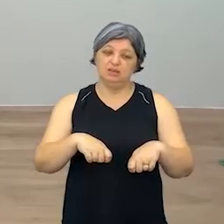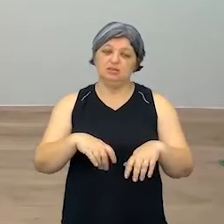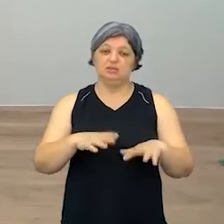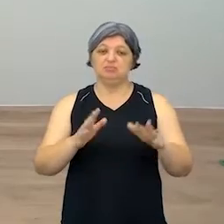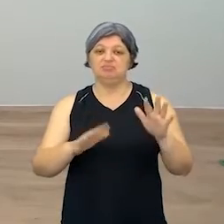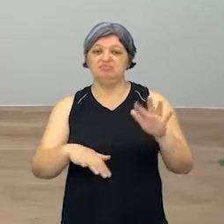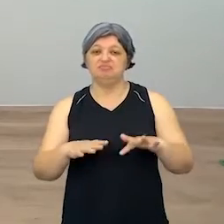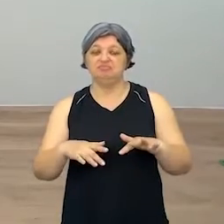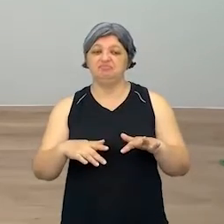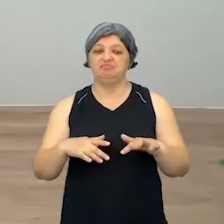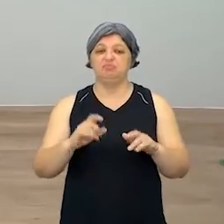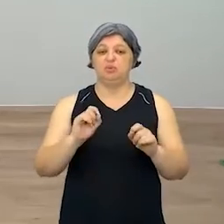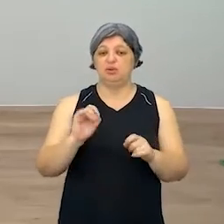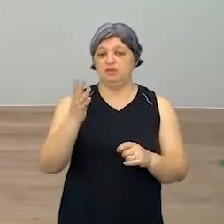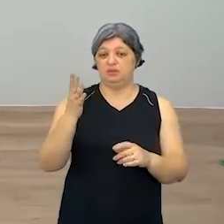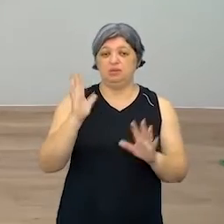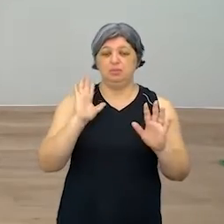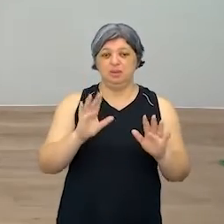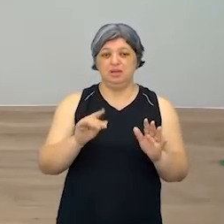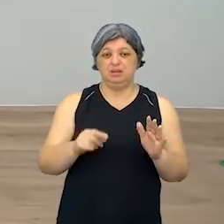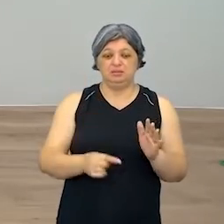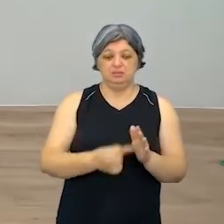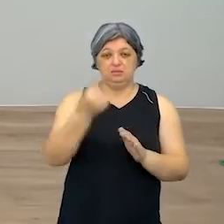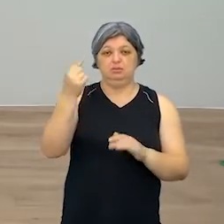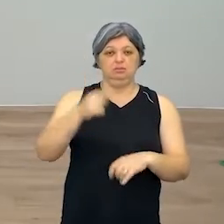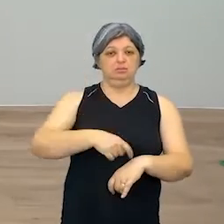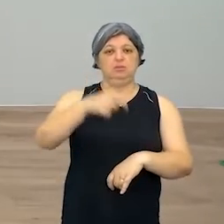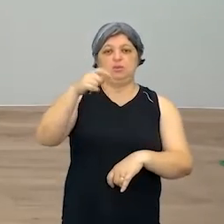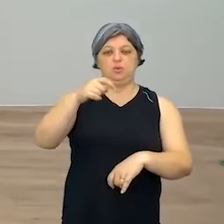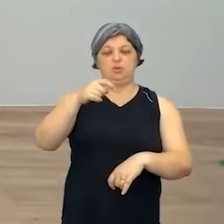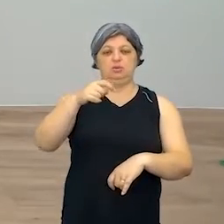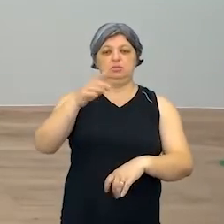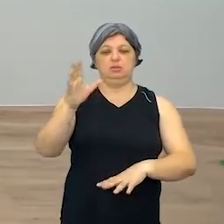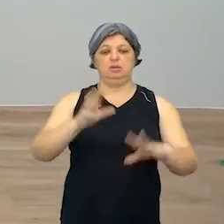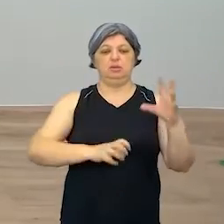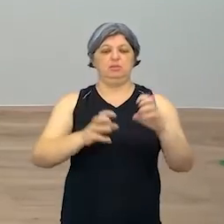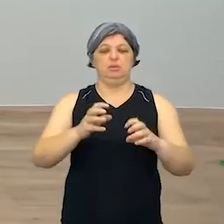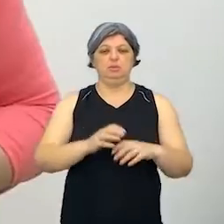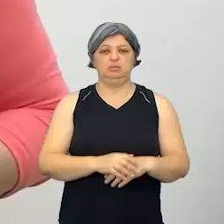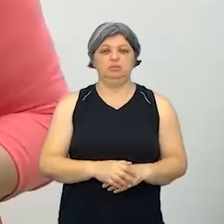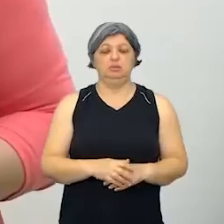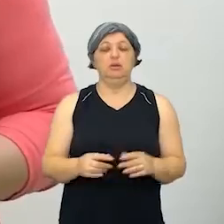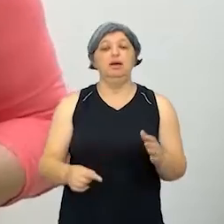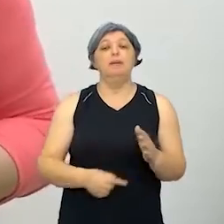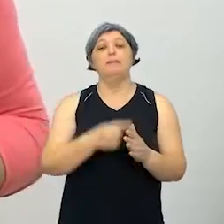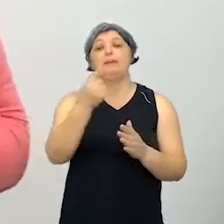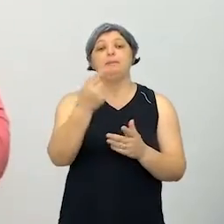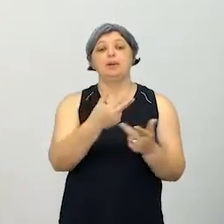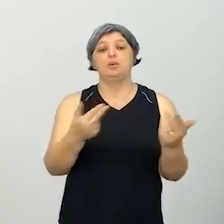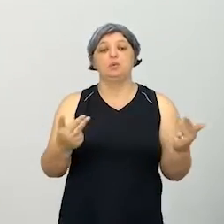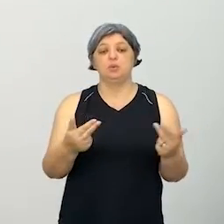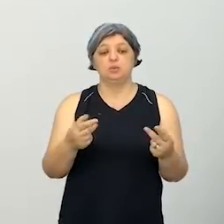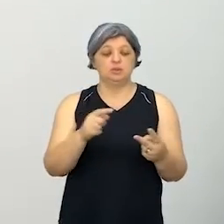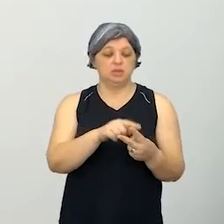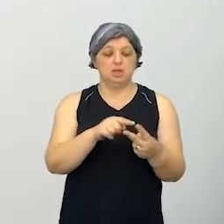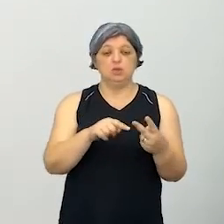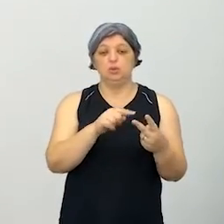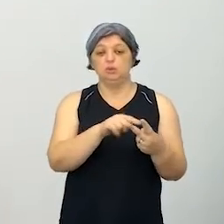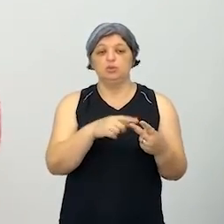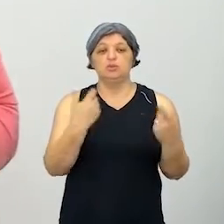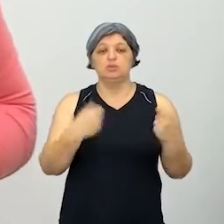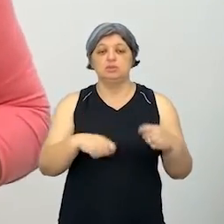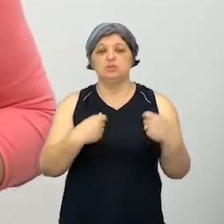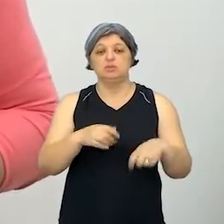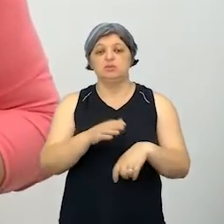condução da situação. Mas, num primeiro momento, qual a primeira coisa que Tina e Fabiano